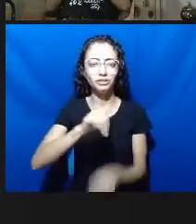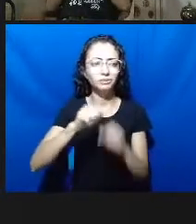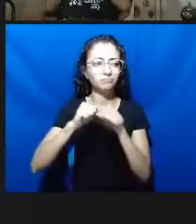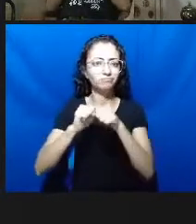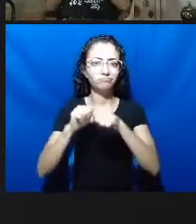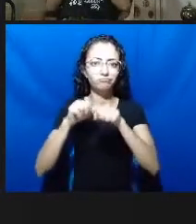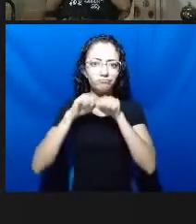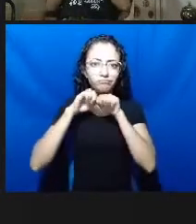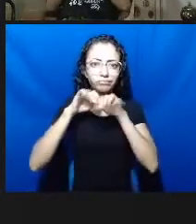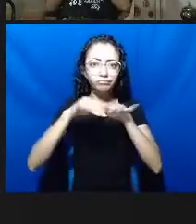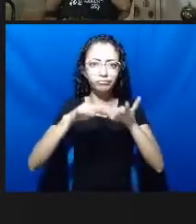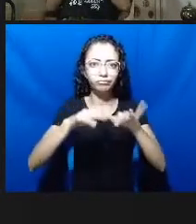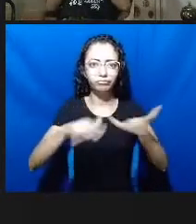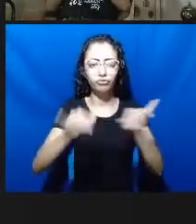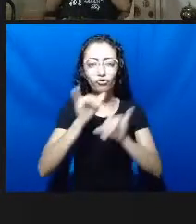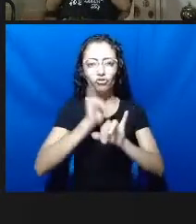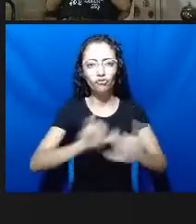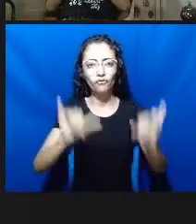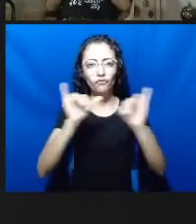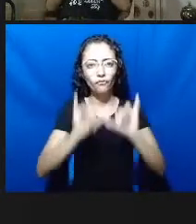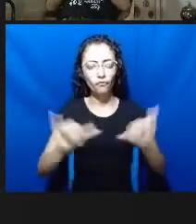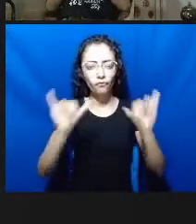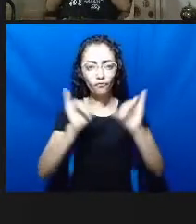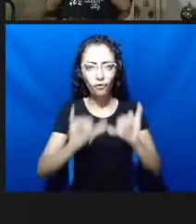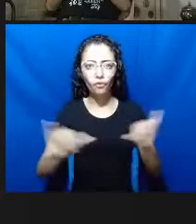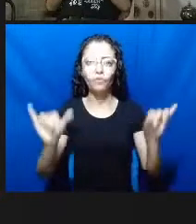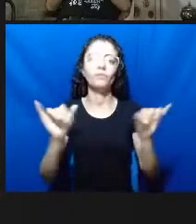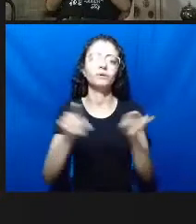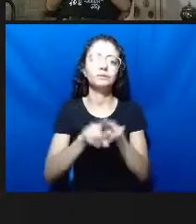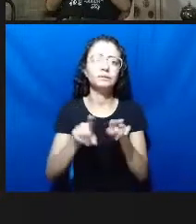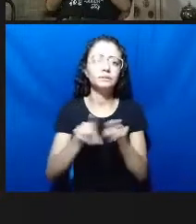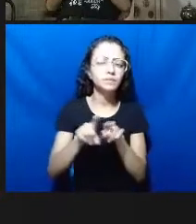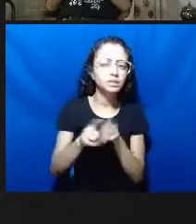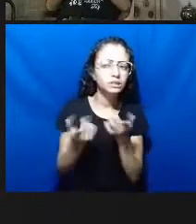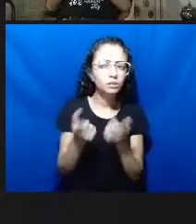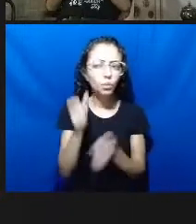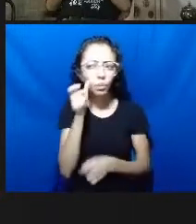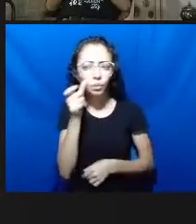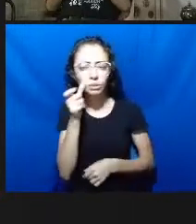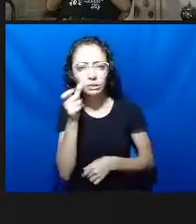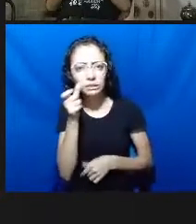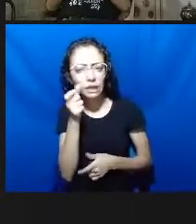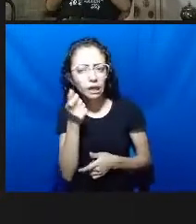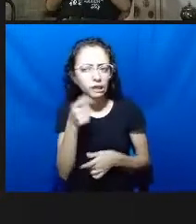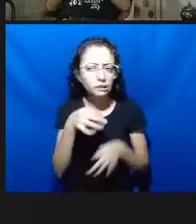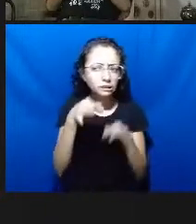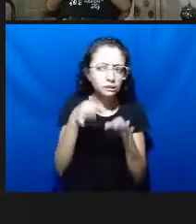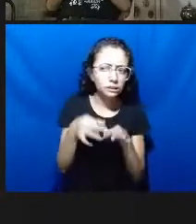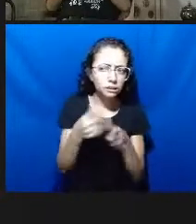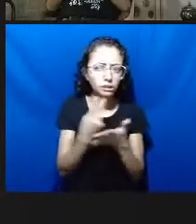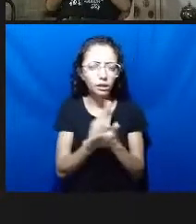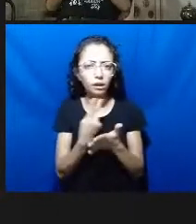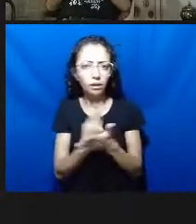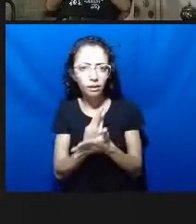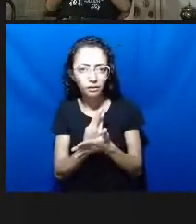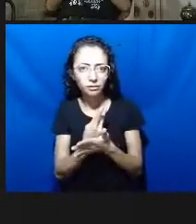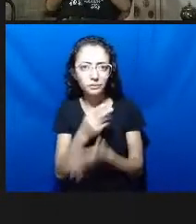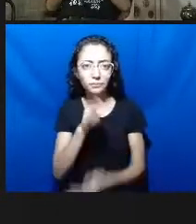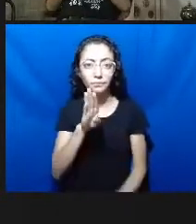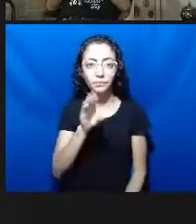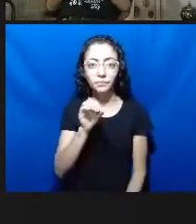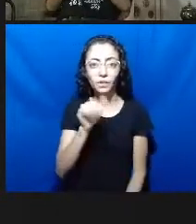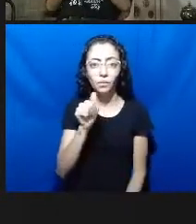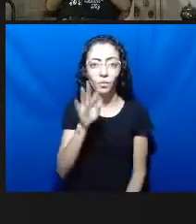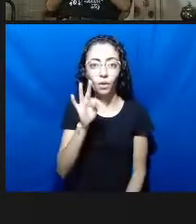de informação, os boatos produzem muita suspeita. E embora o boato seja virtual, na realidade